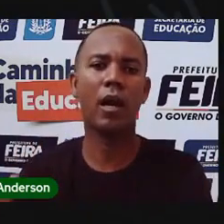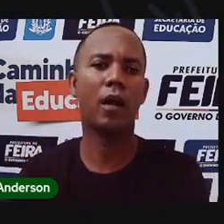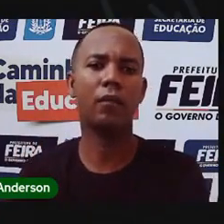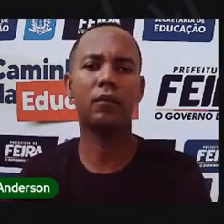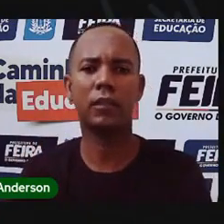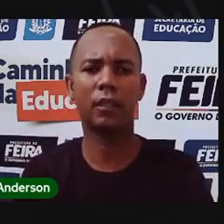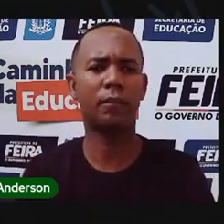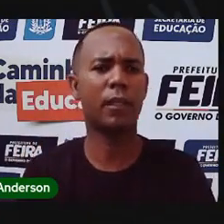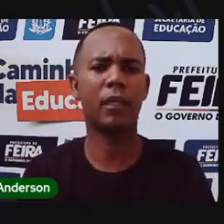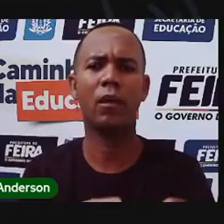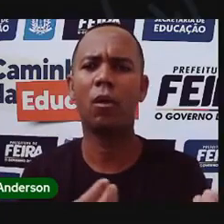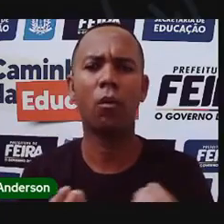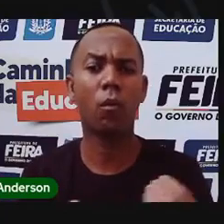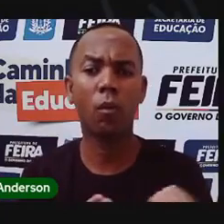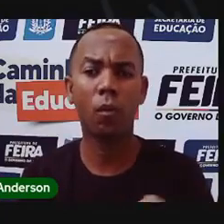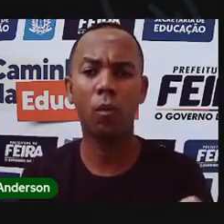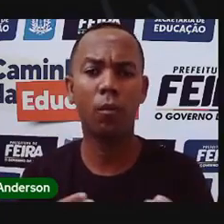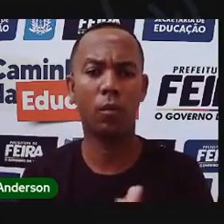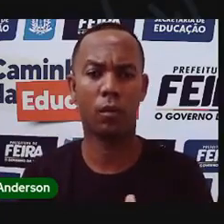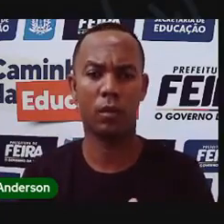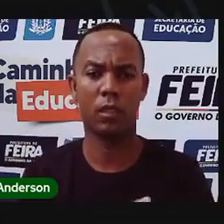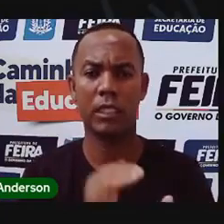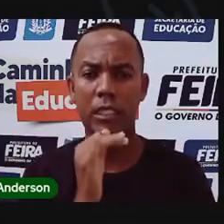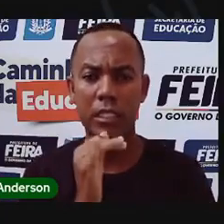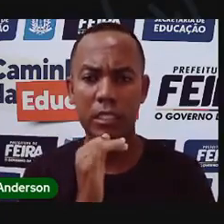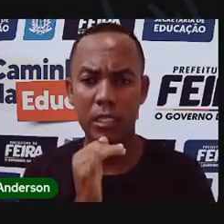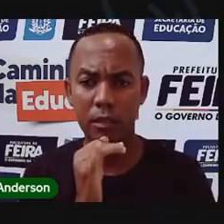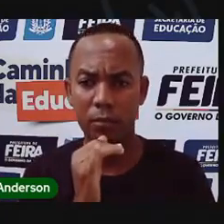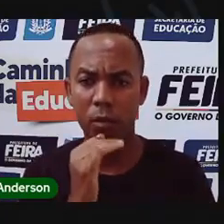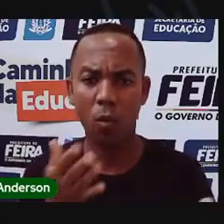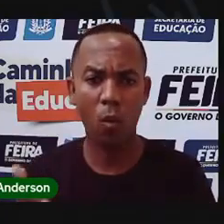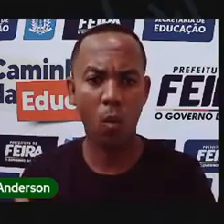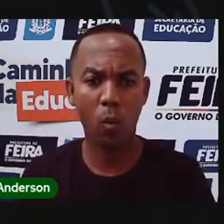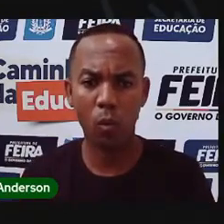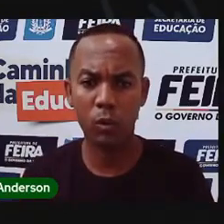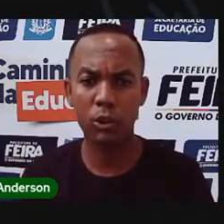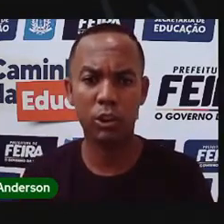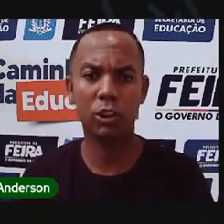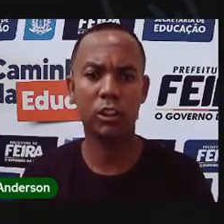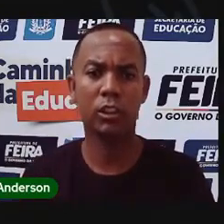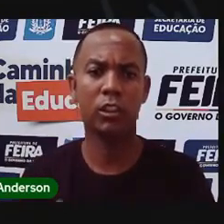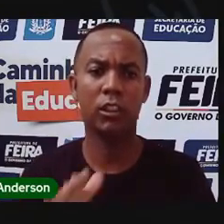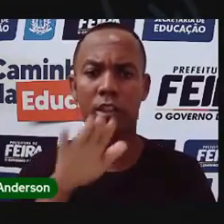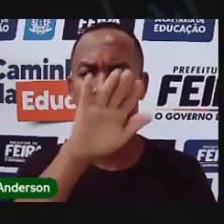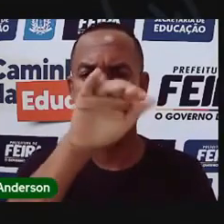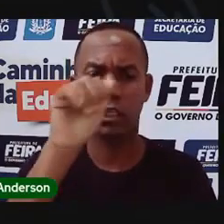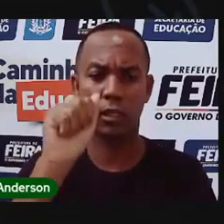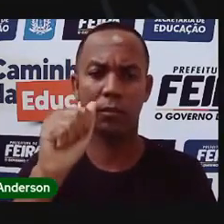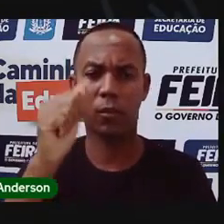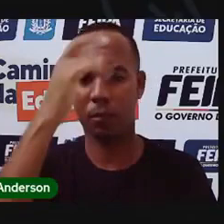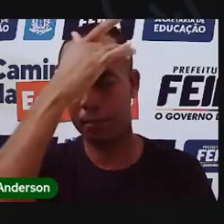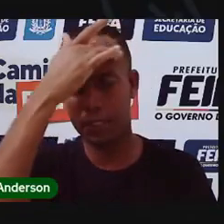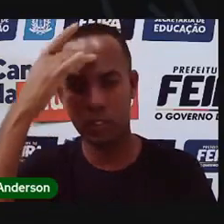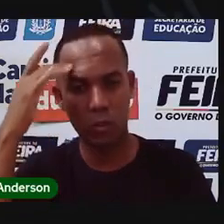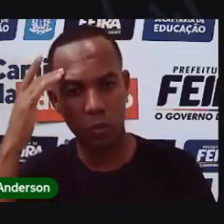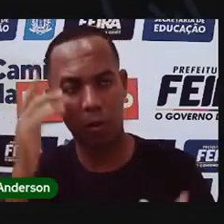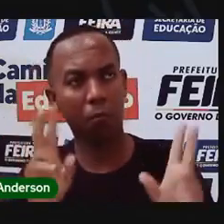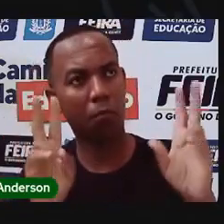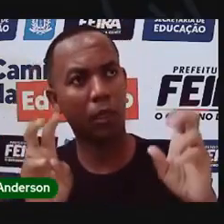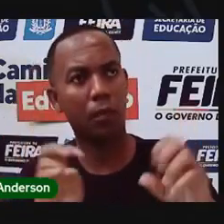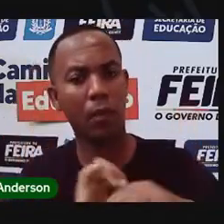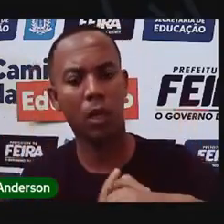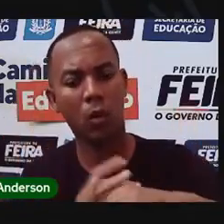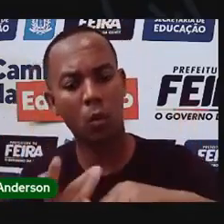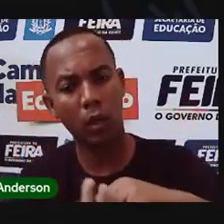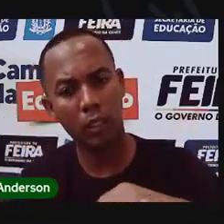Pró? Comum a toda a população? Por exemplo, hoje, se eu chego para o meu vizinho e falo sobre coronavírus ou